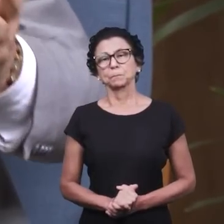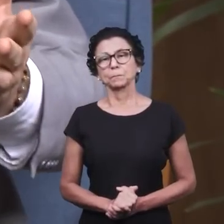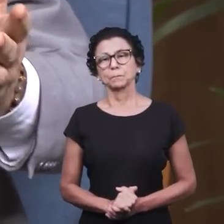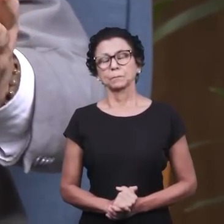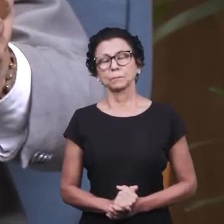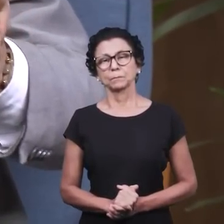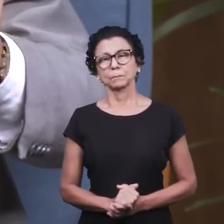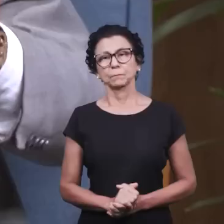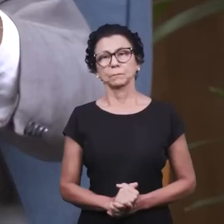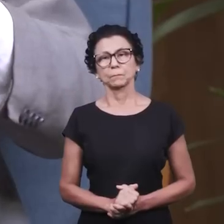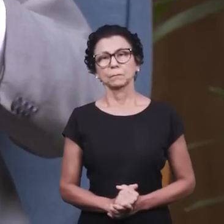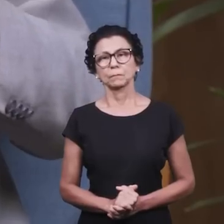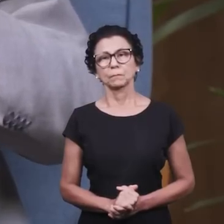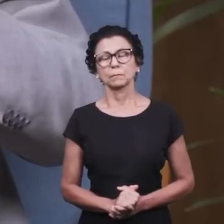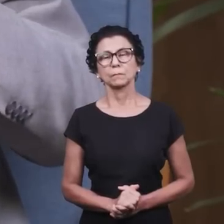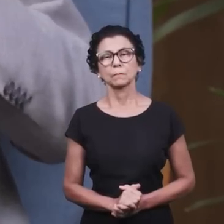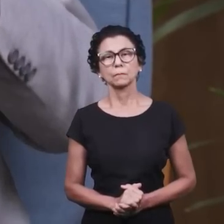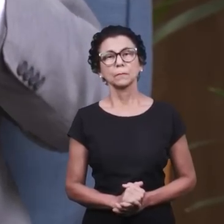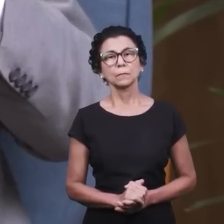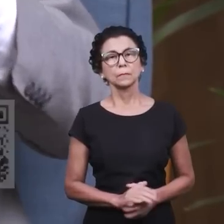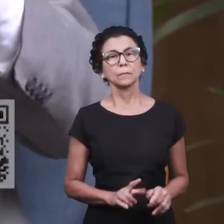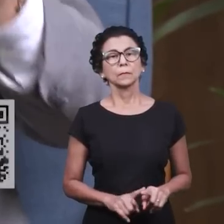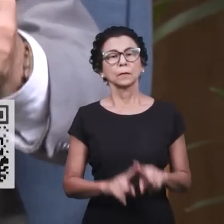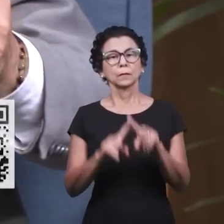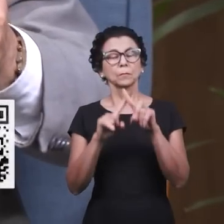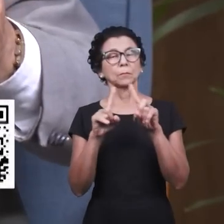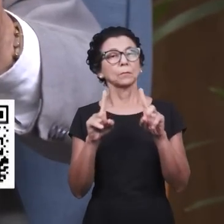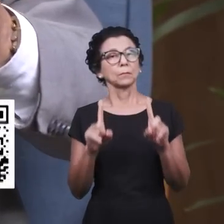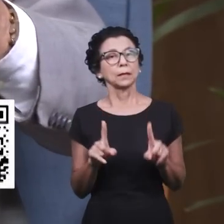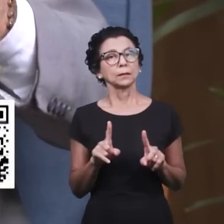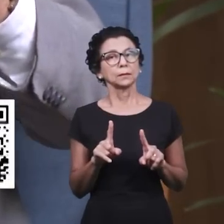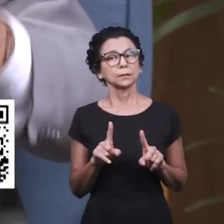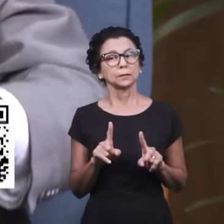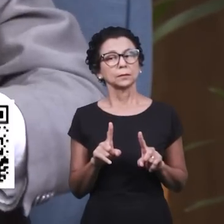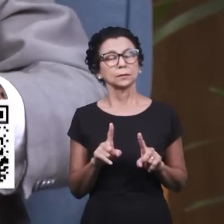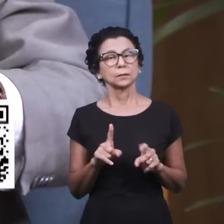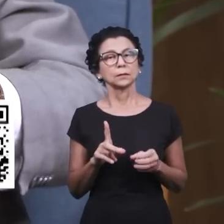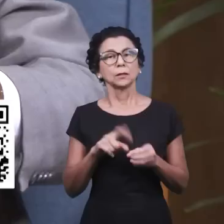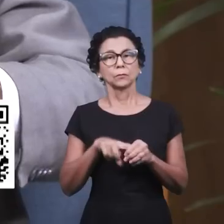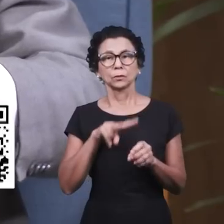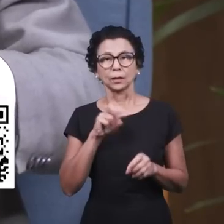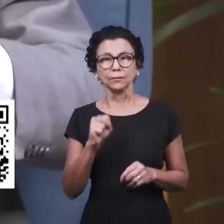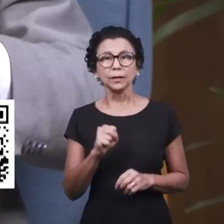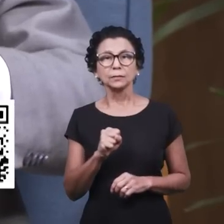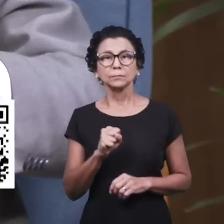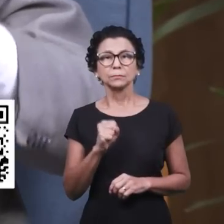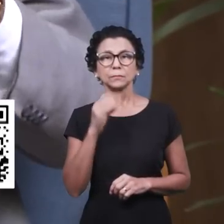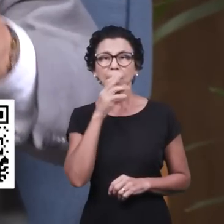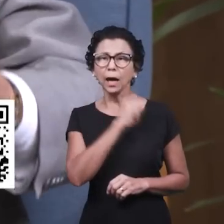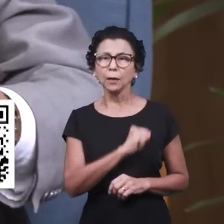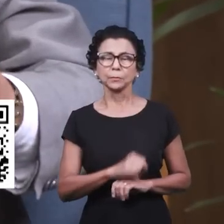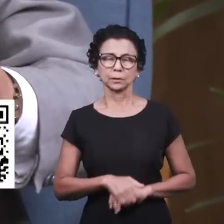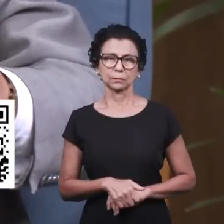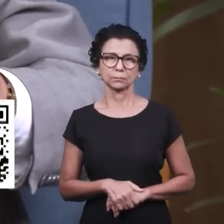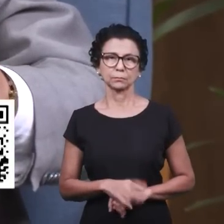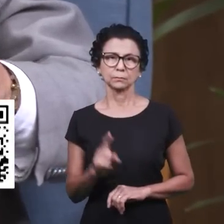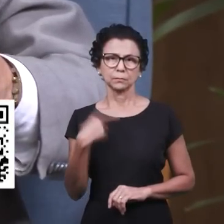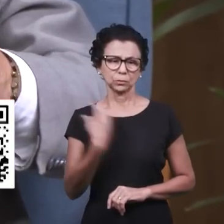tempo é dele. Agora, de qualquer forma, é breve. Até porque a vida é